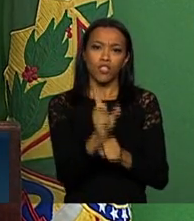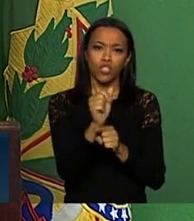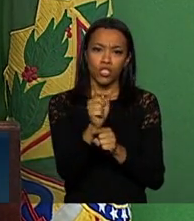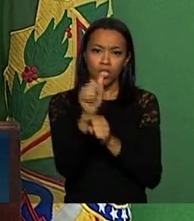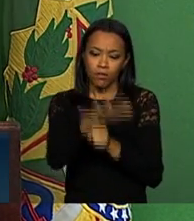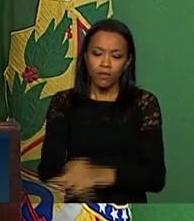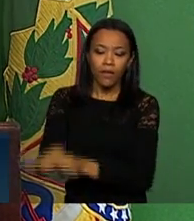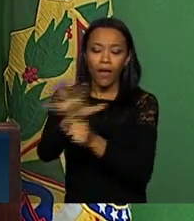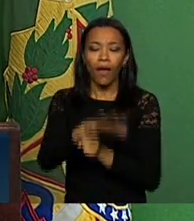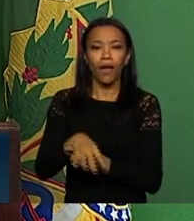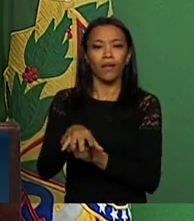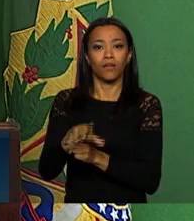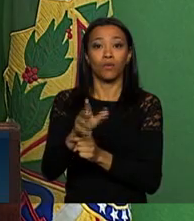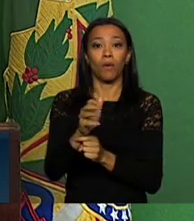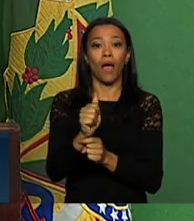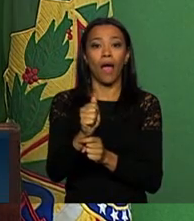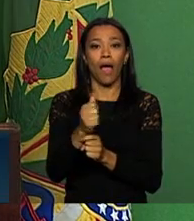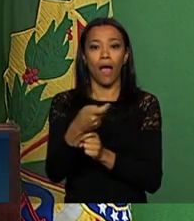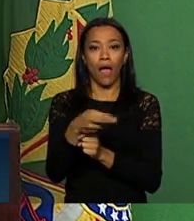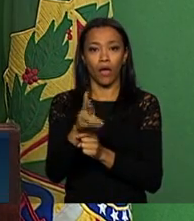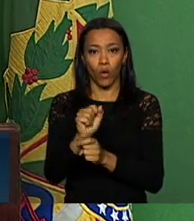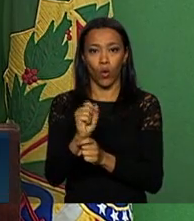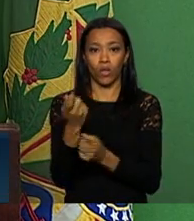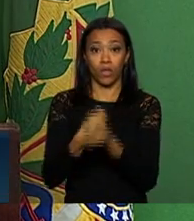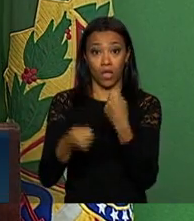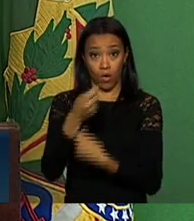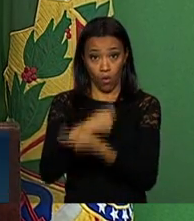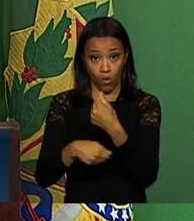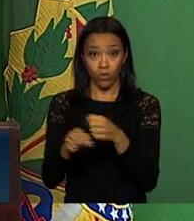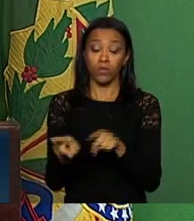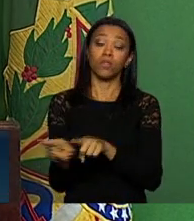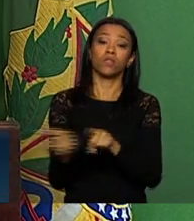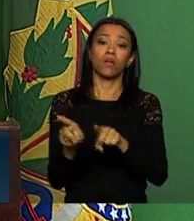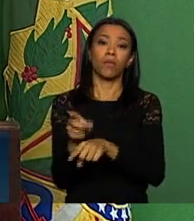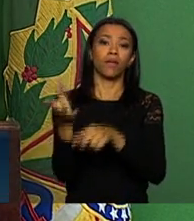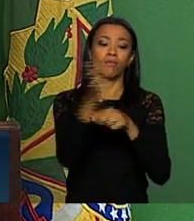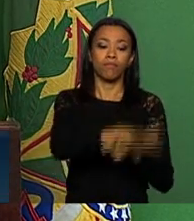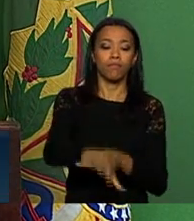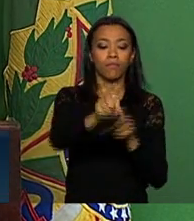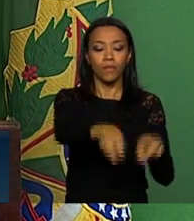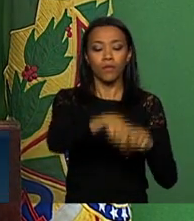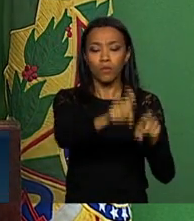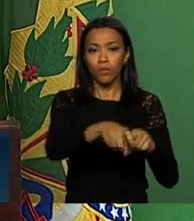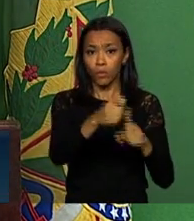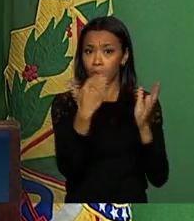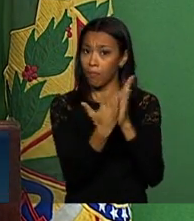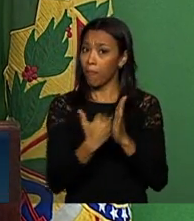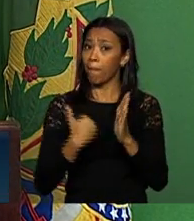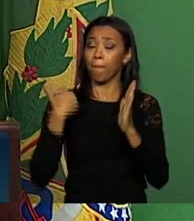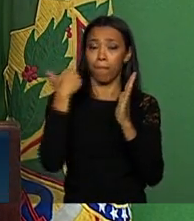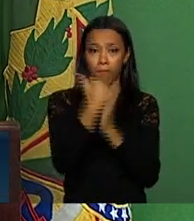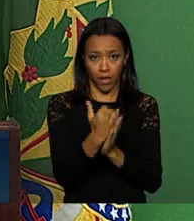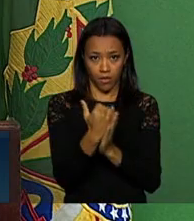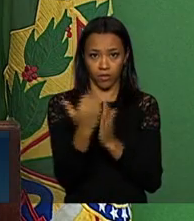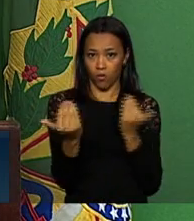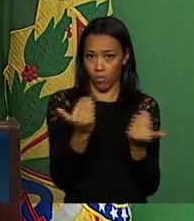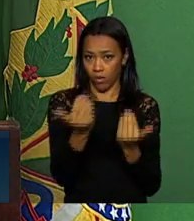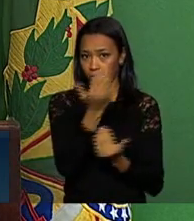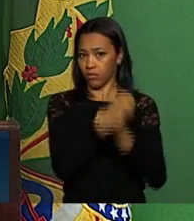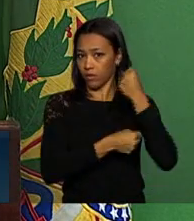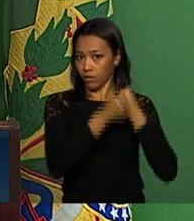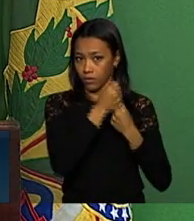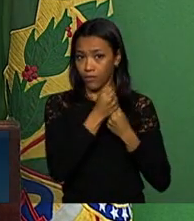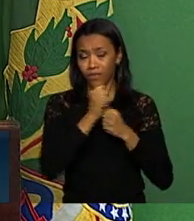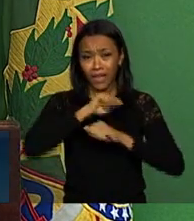Agricultura Familiar 20% maiores que na safra anterior fica claro por